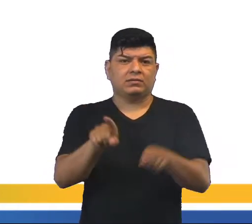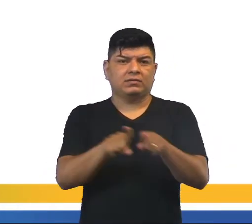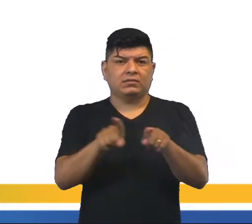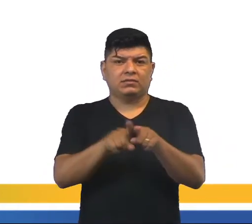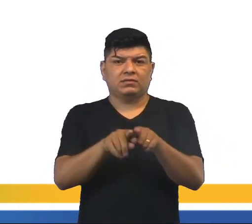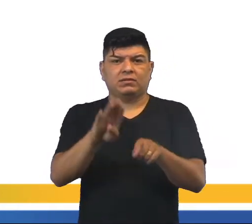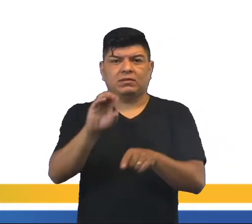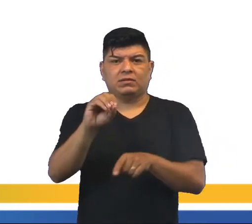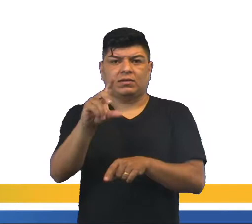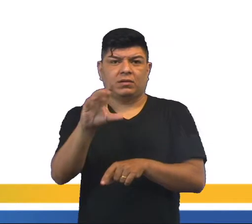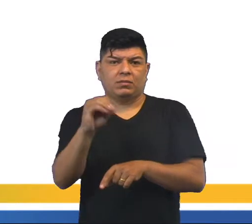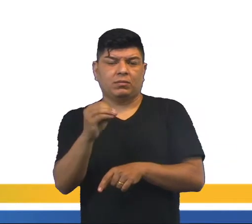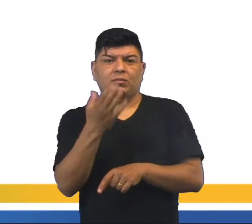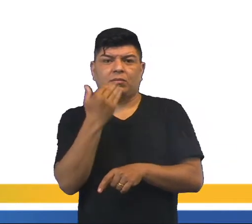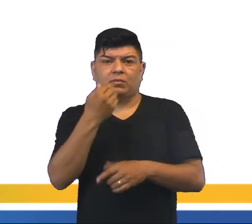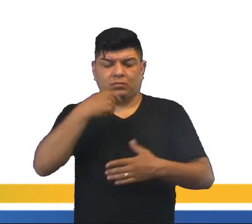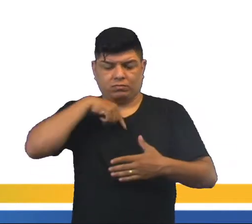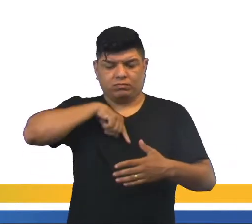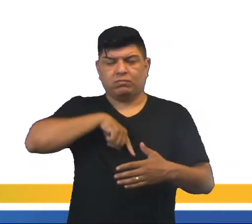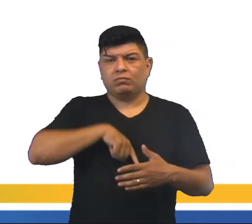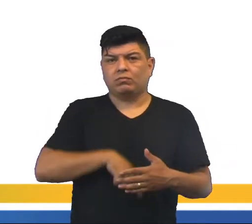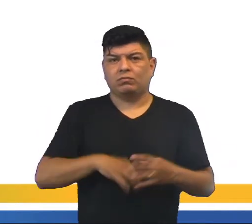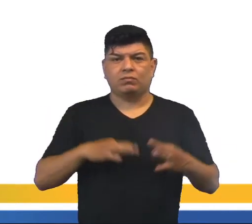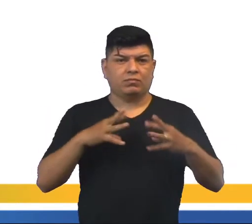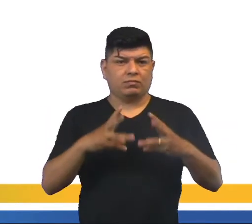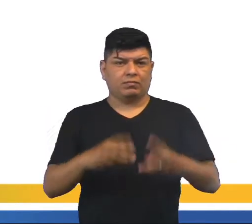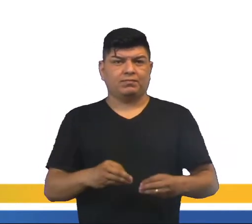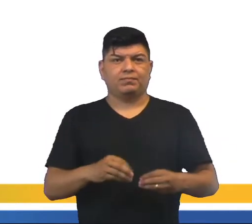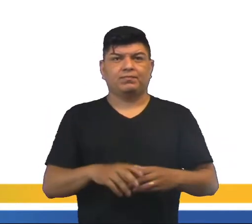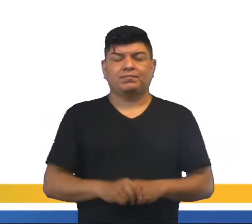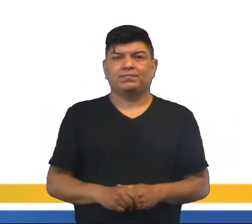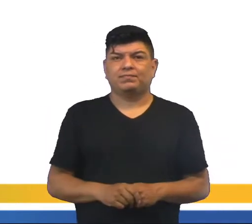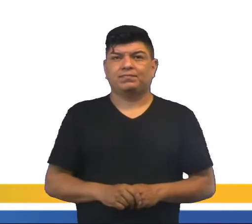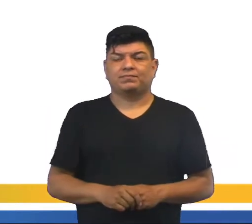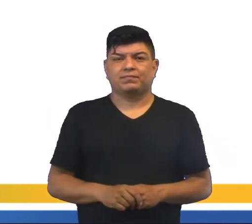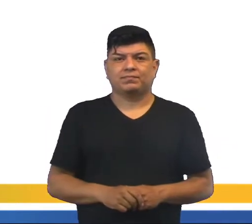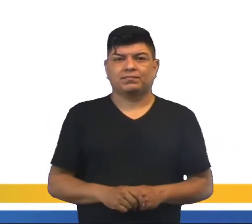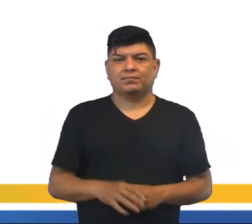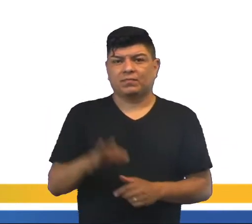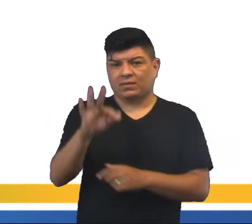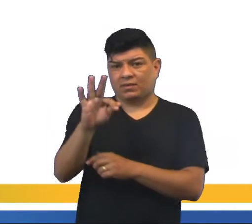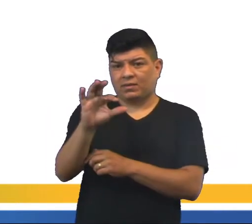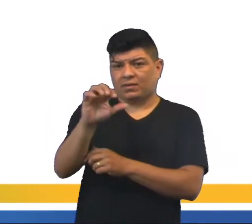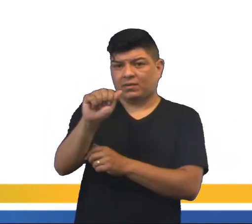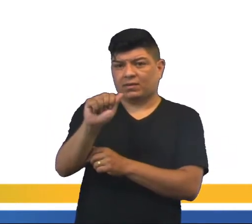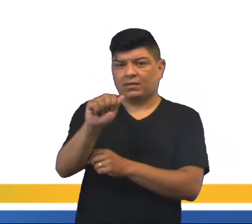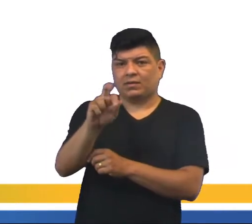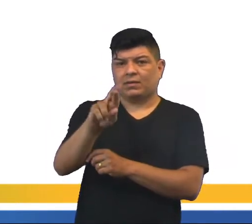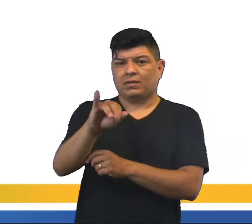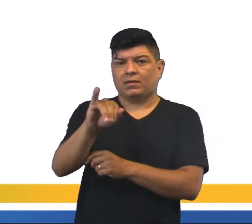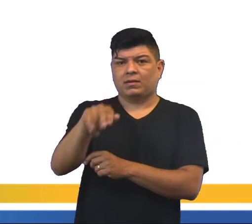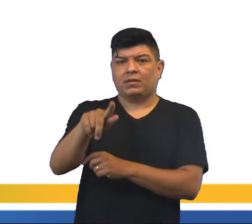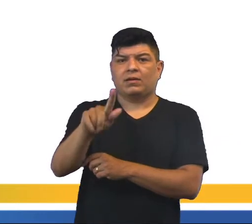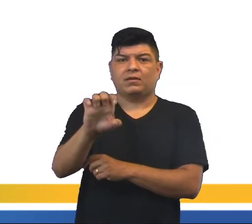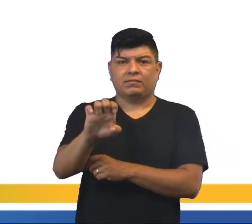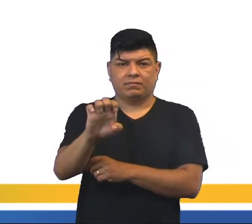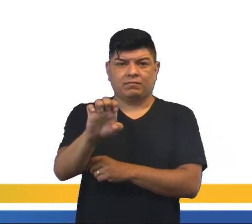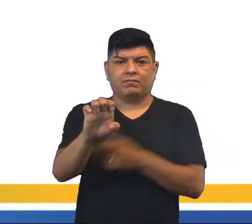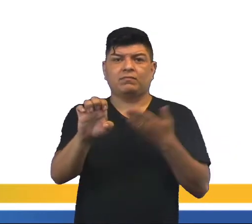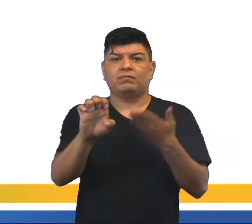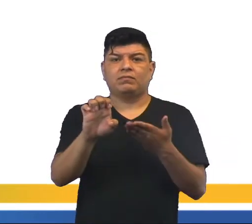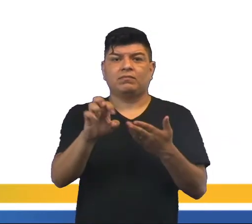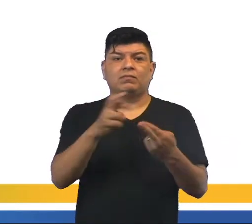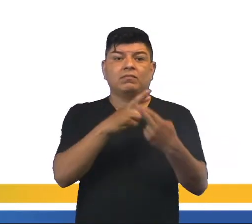ele vai descer para todo esse processo. A faringe. Qual é o papel da faringe? Esse órgão